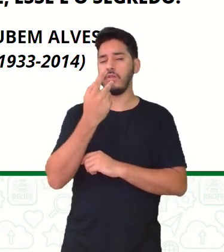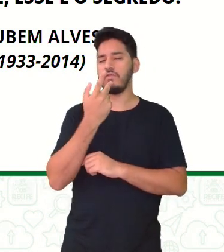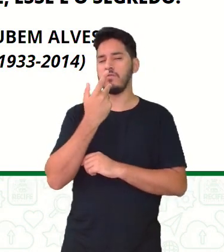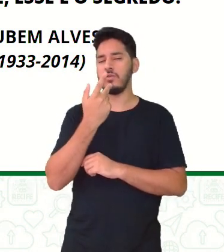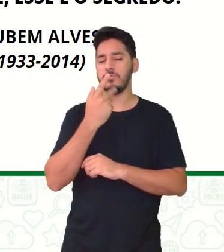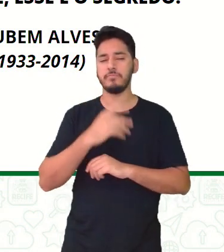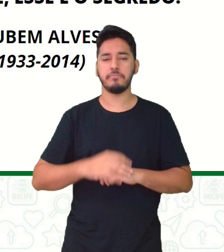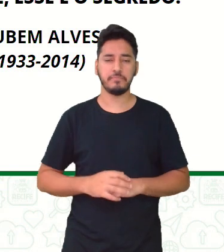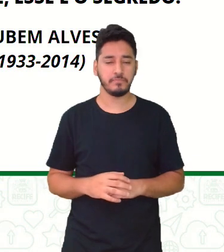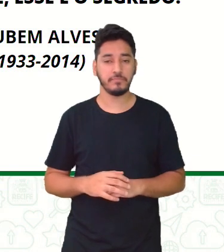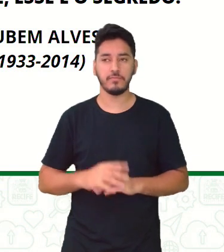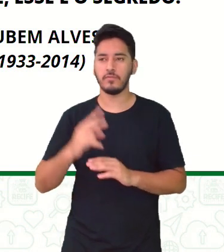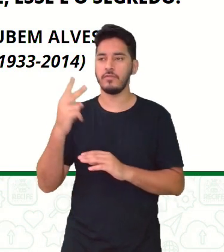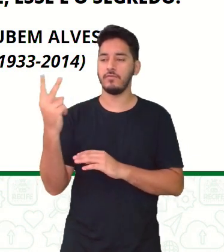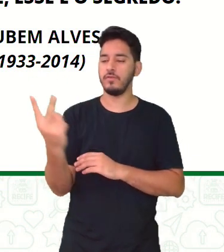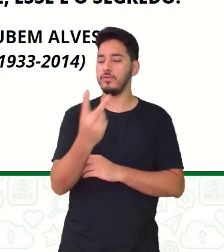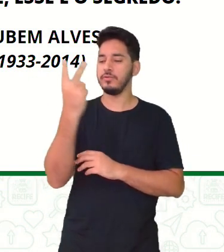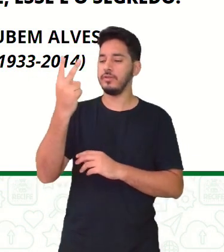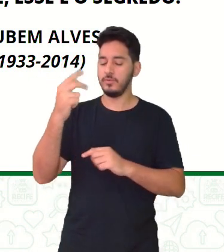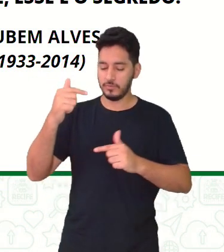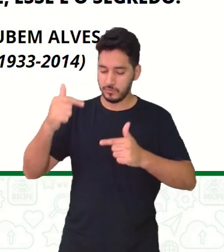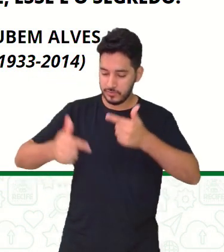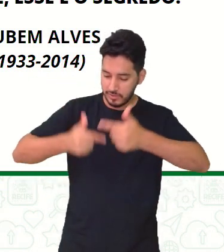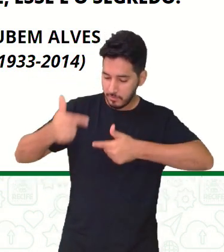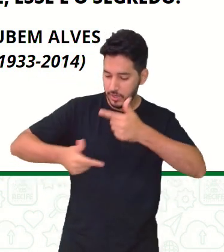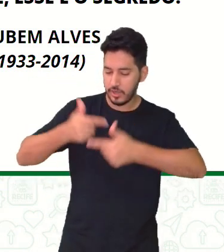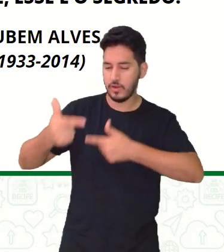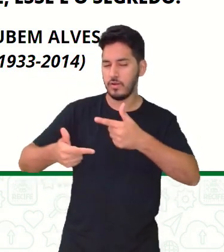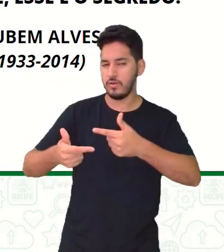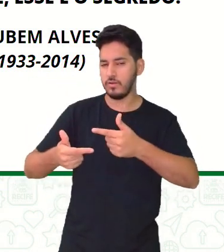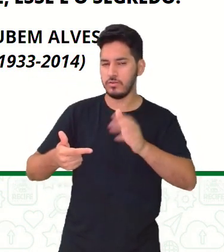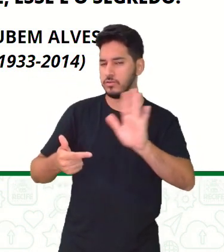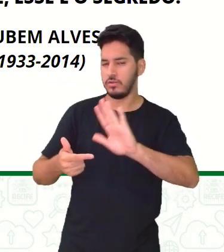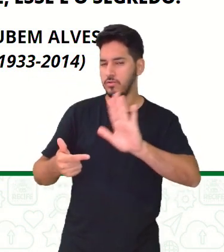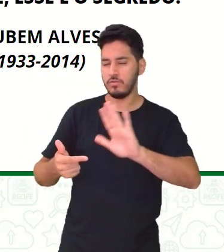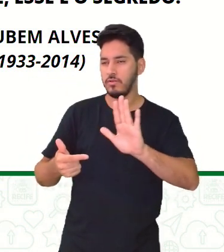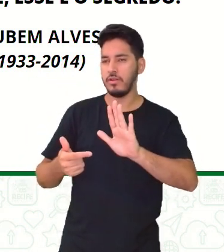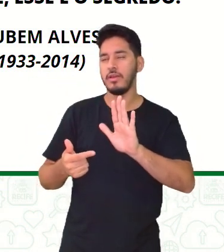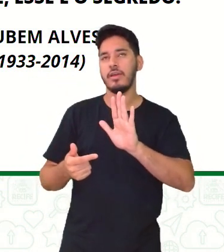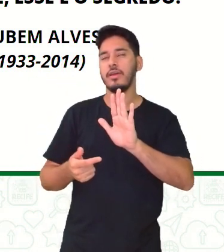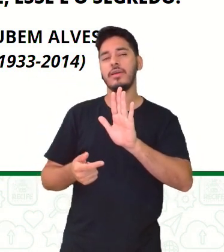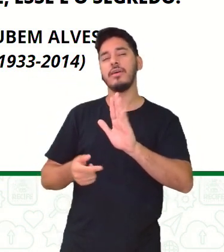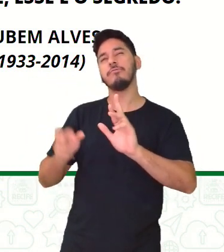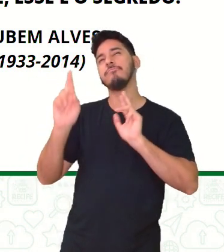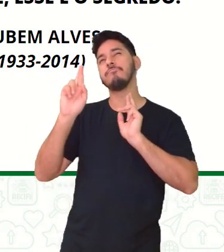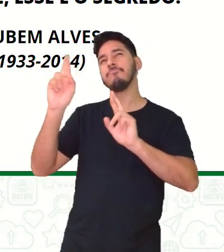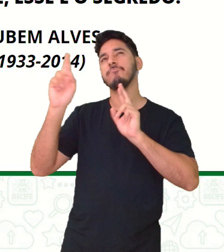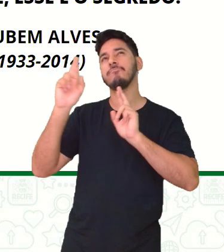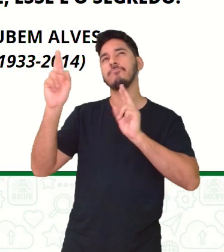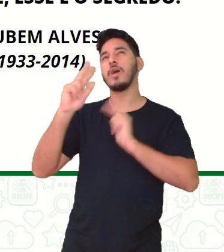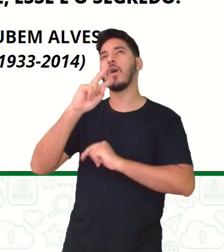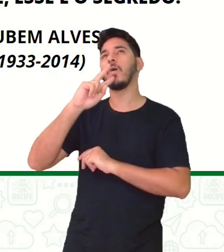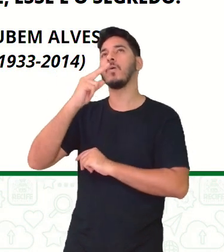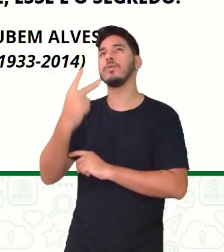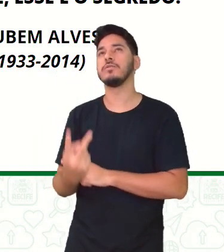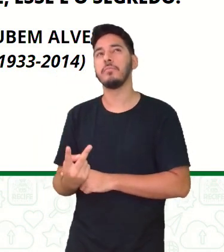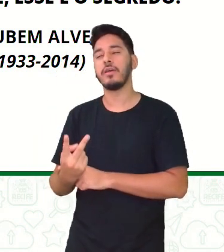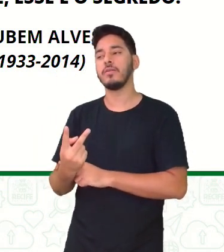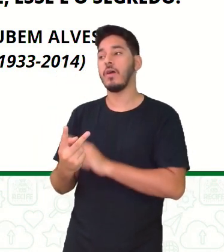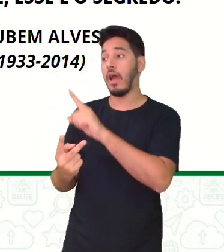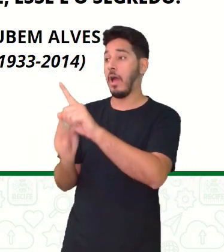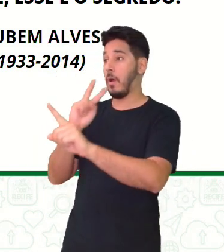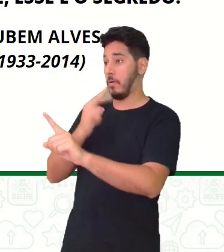Alves falou. Valorizar o seu trabalho não é criar expectativa do reconhecimento